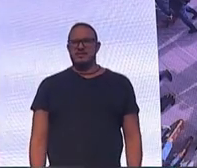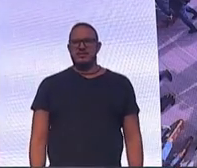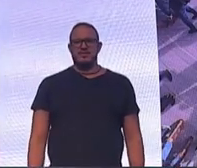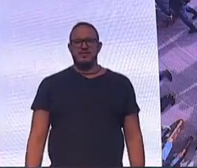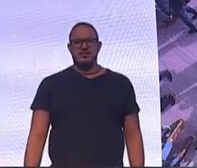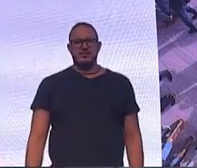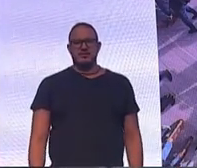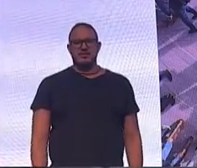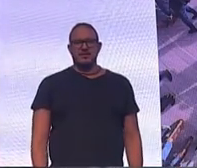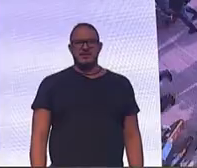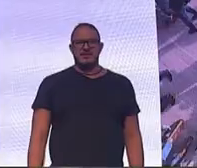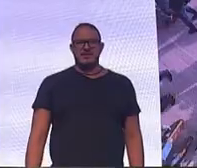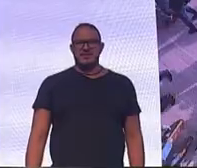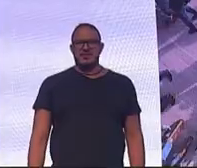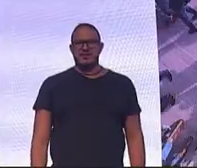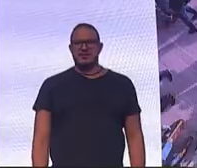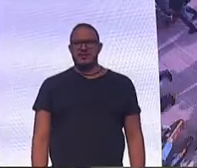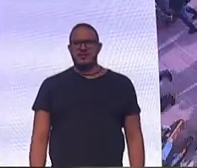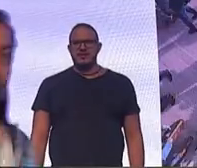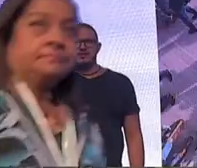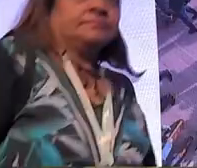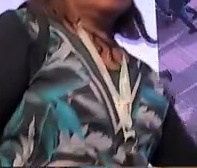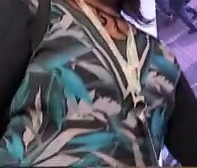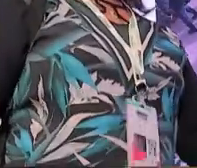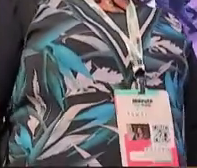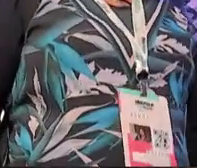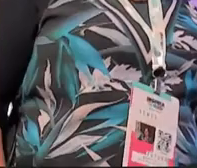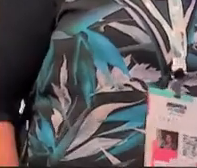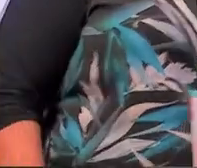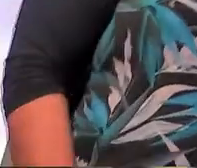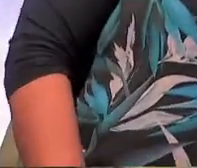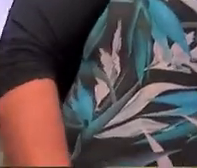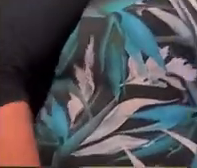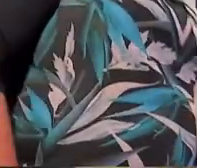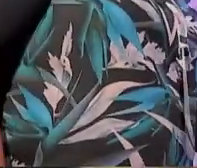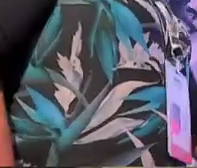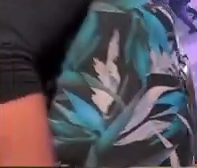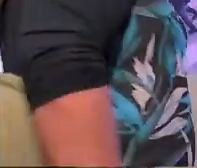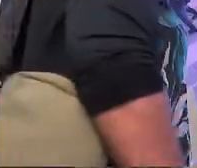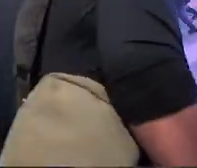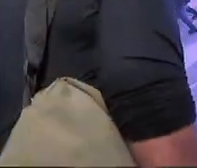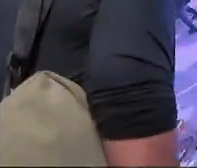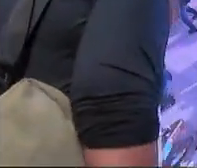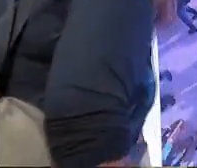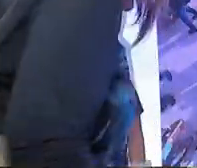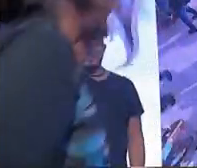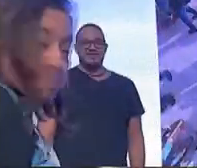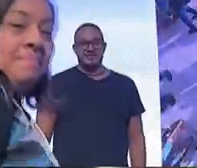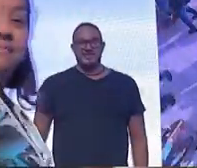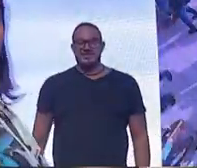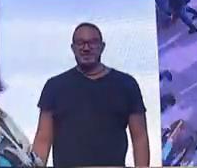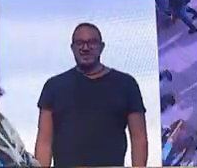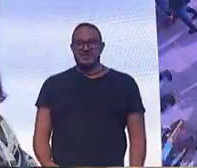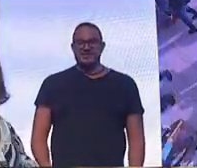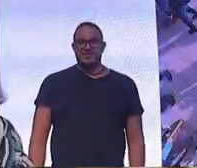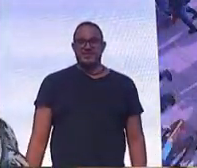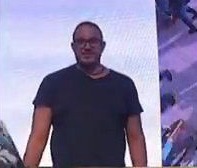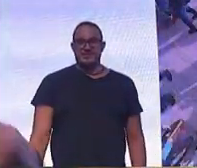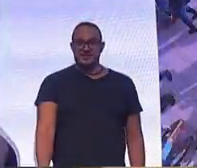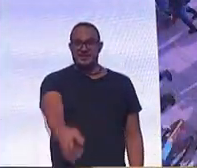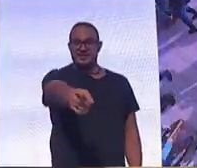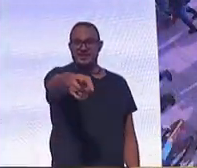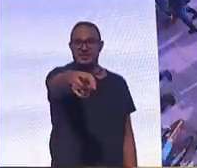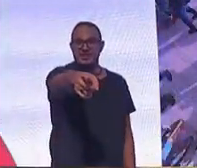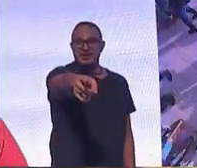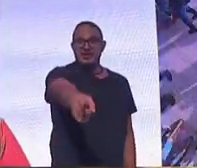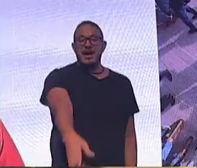aqui pertinho. Todo mundo segurando o celular pra cima. E eu quero, vou falar assim, o que vocês estão achando da FENAI e tal?